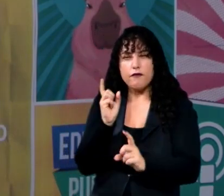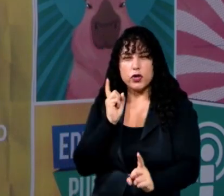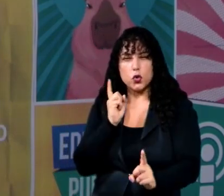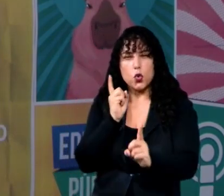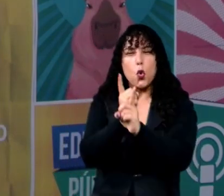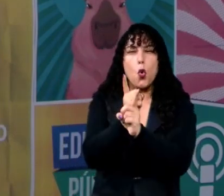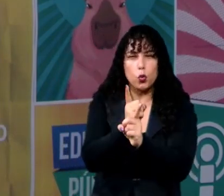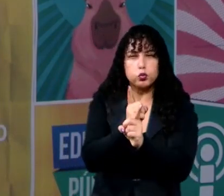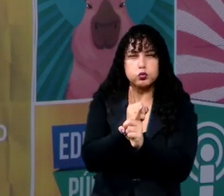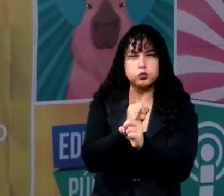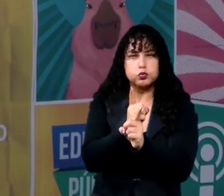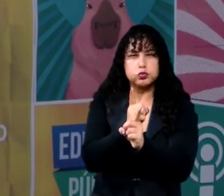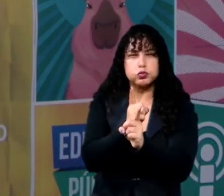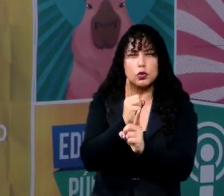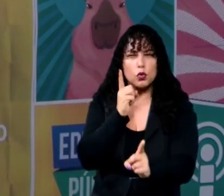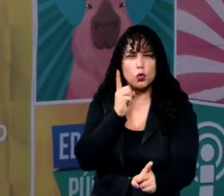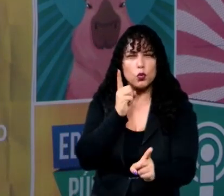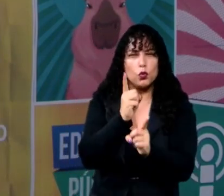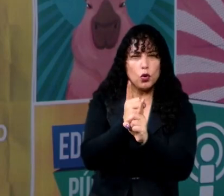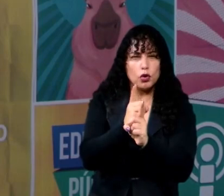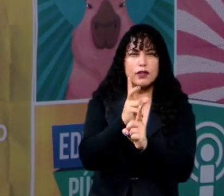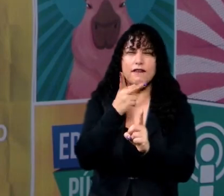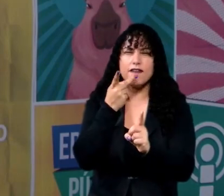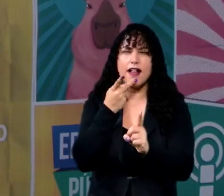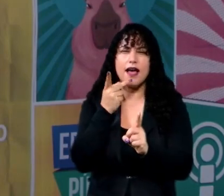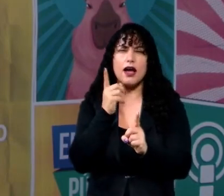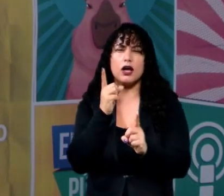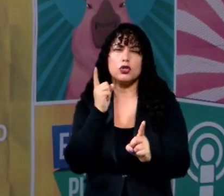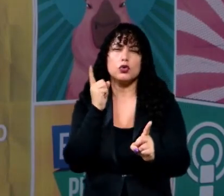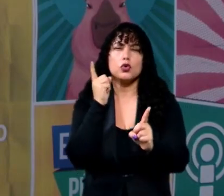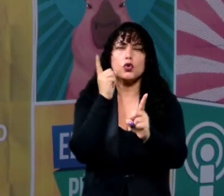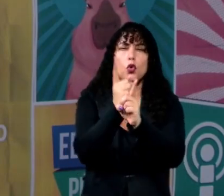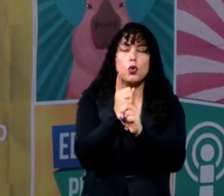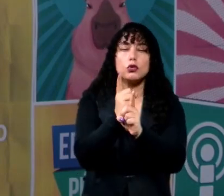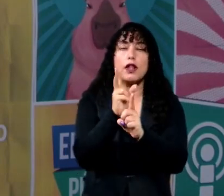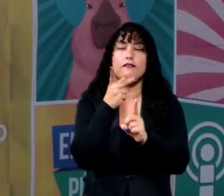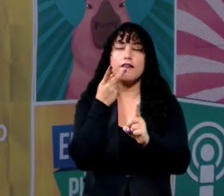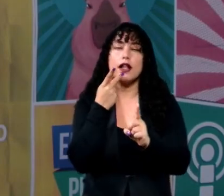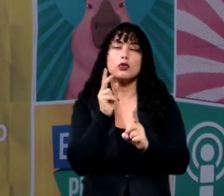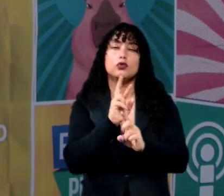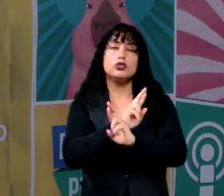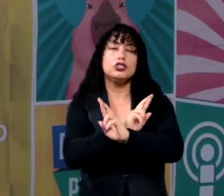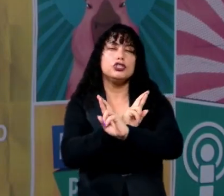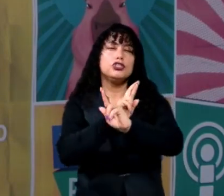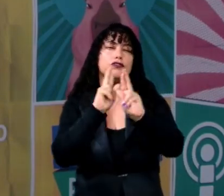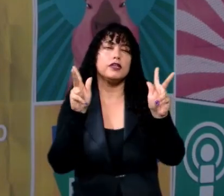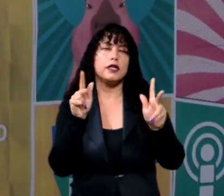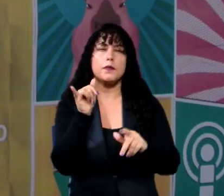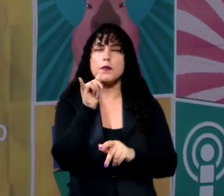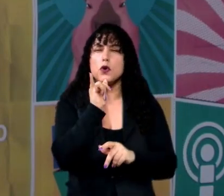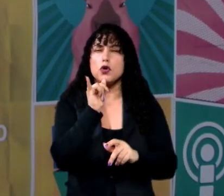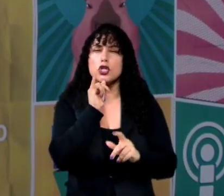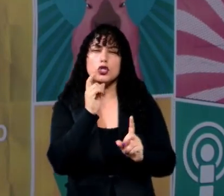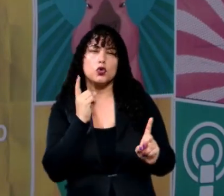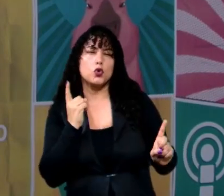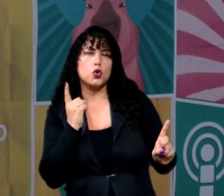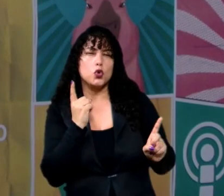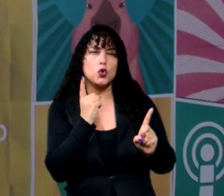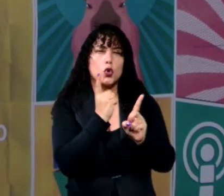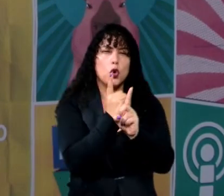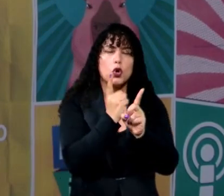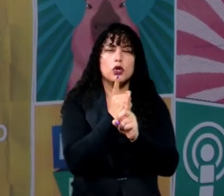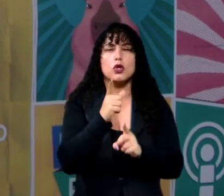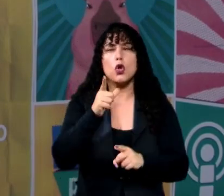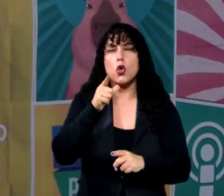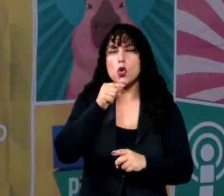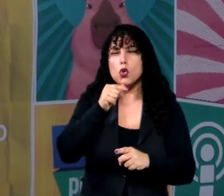palavra encontro, ela vai falar dos diferentes. Por exemplo, do encontro do Rio Negro e